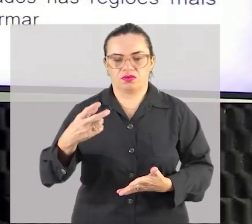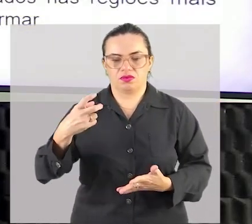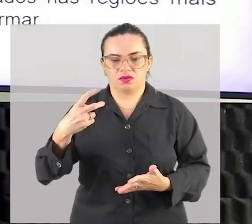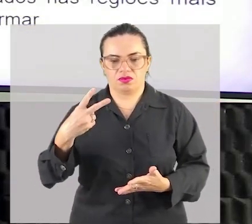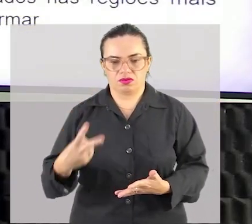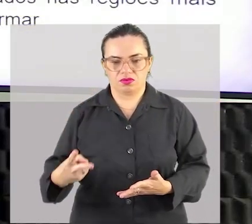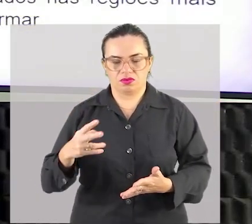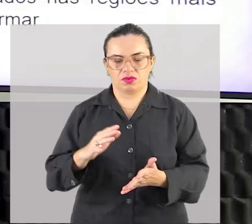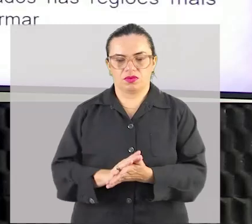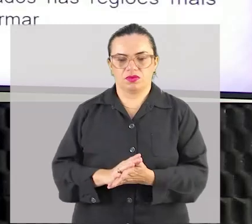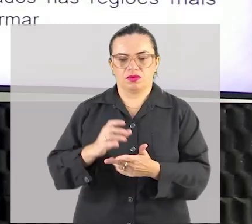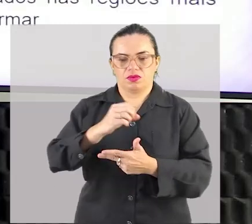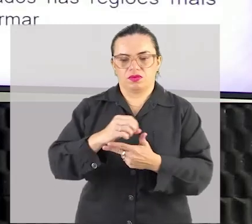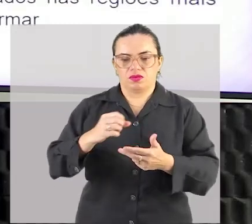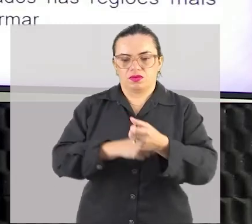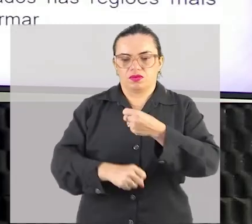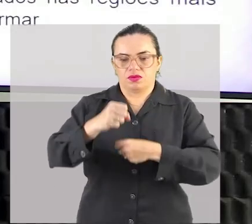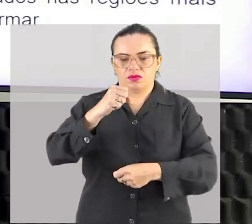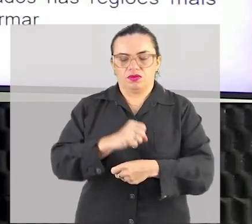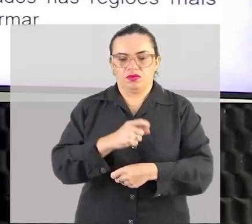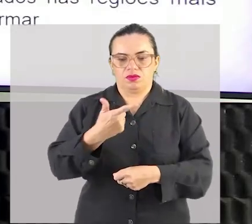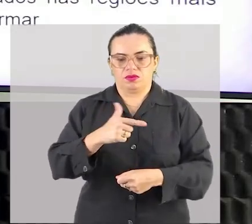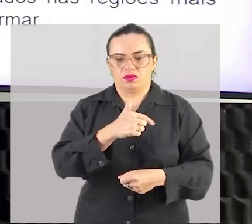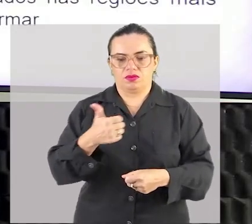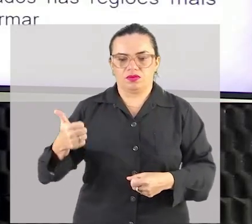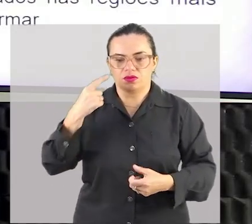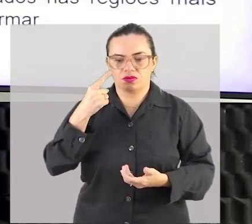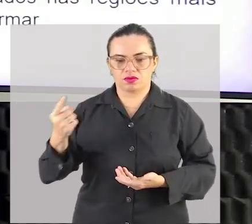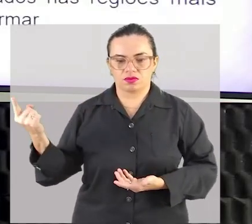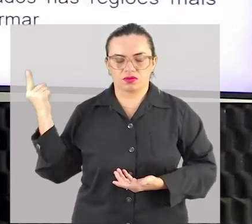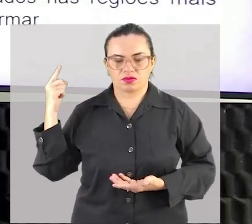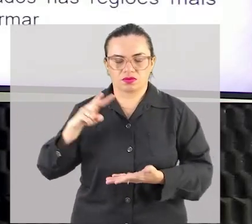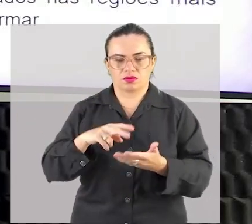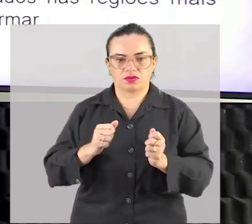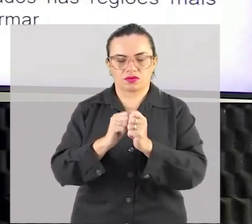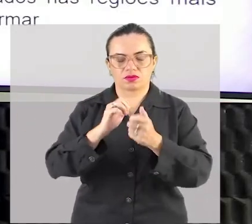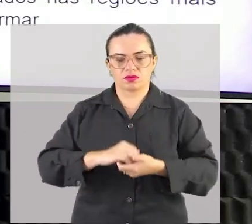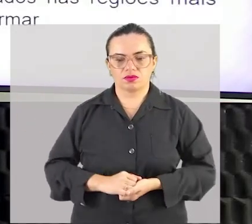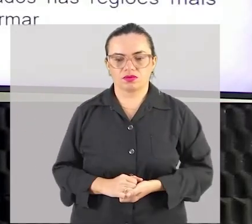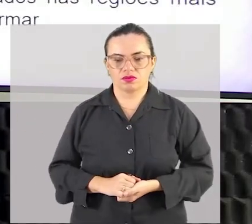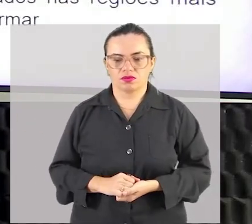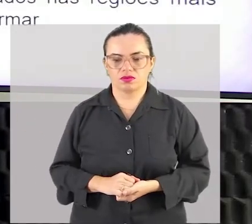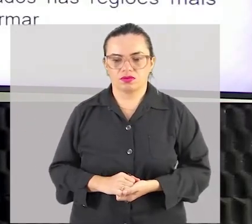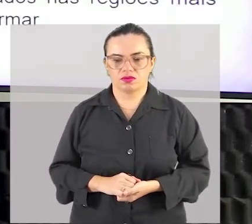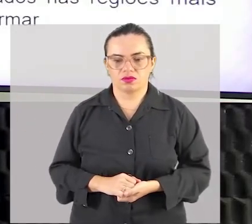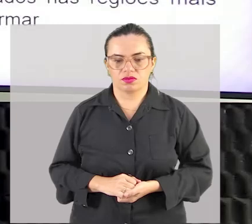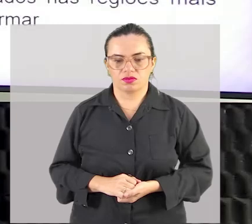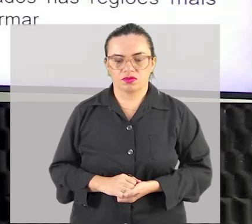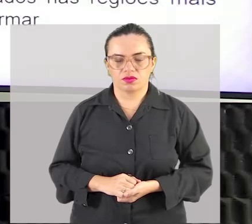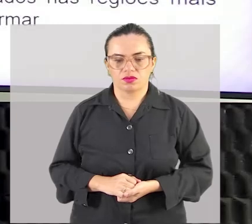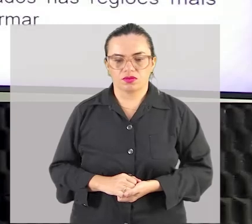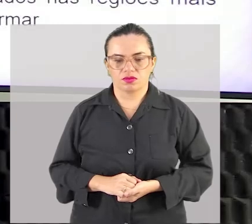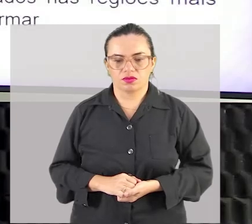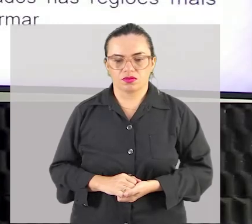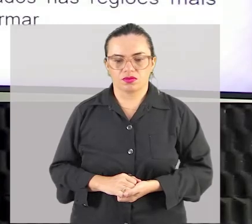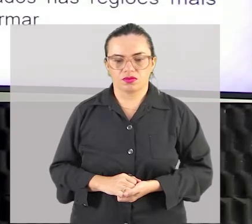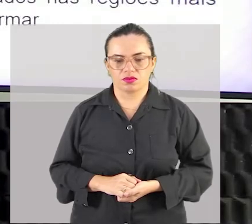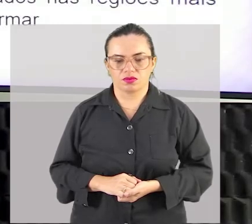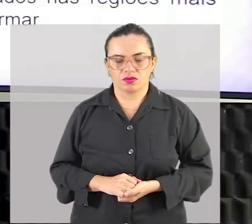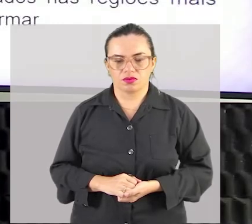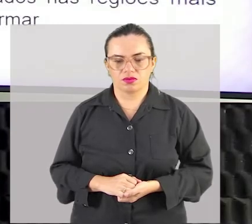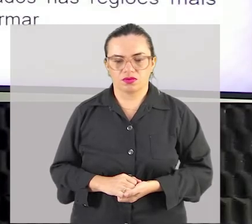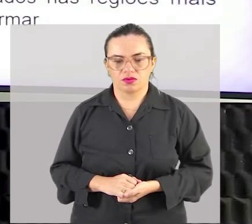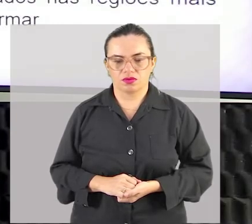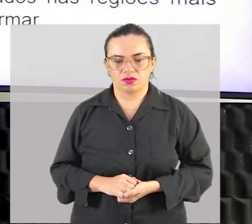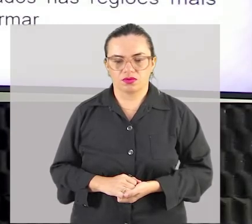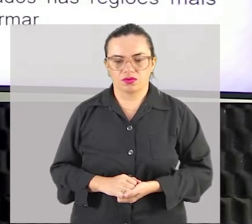2021. Desde os primórdios da formação da crosta terrestre até os dias de hoje, as rochas formadas vêm sendo